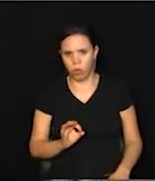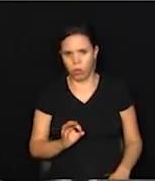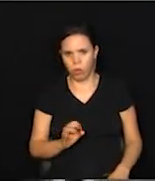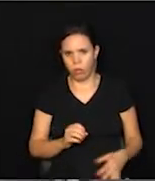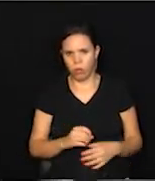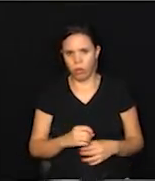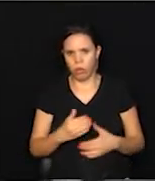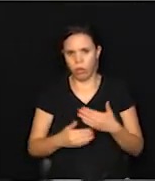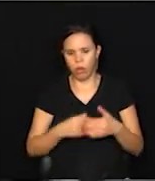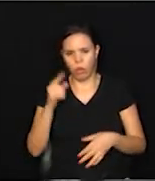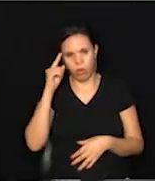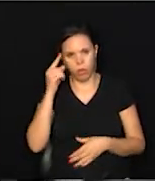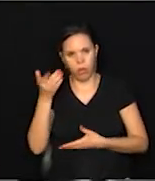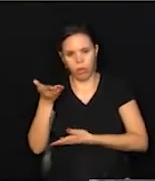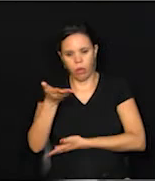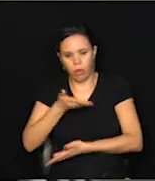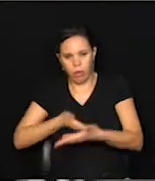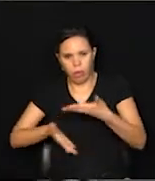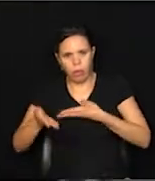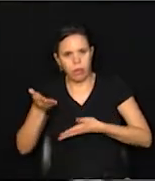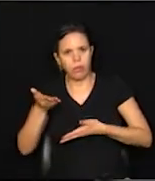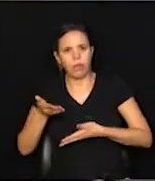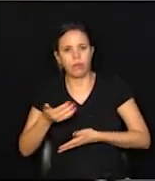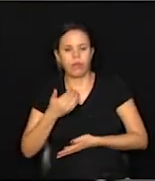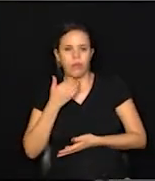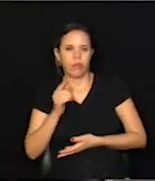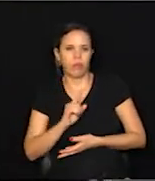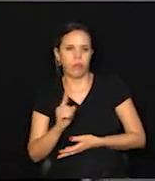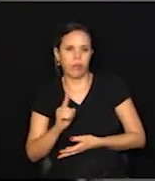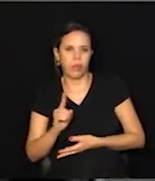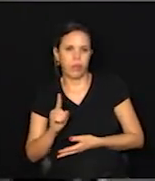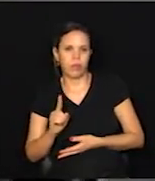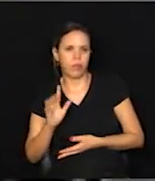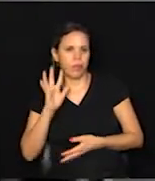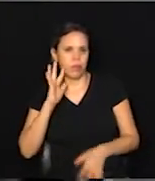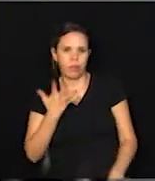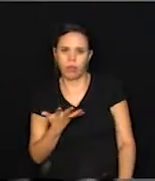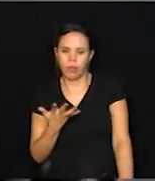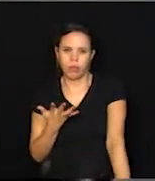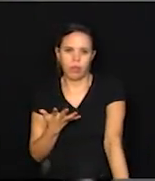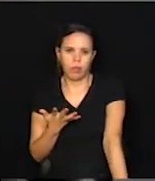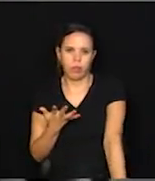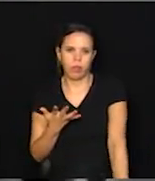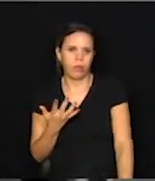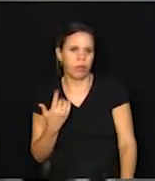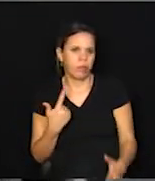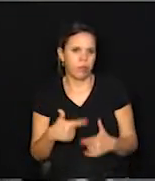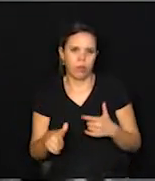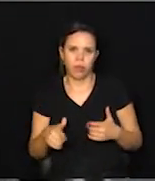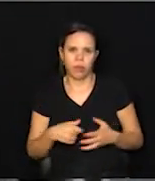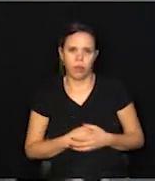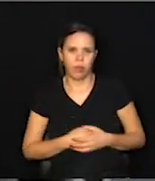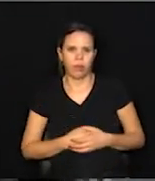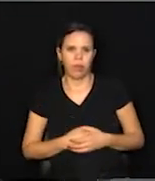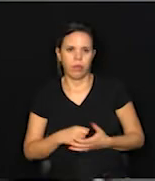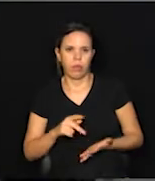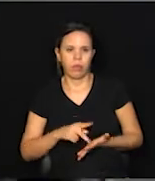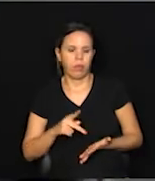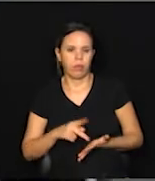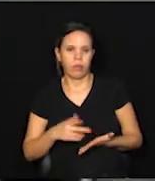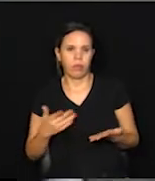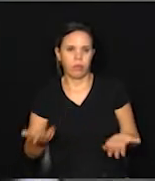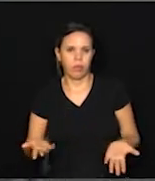por dia, né, com revezamento, isso não vai solucionar esse problema, né? Na verdade, assim,